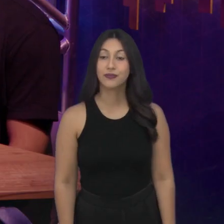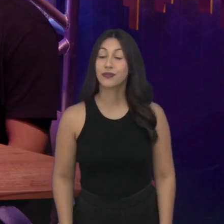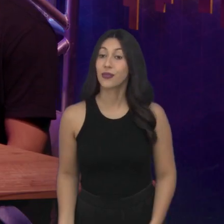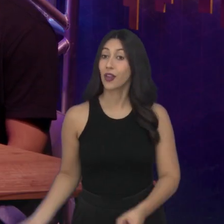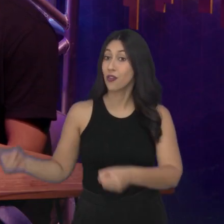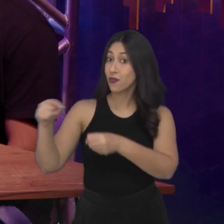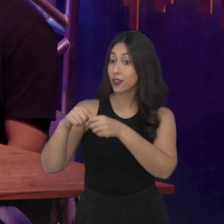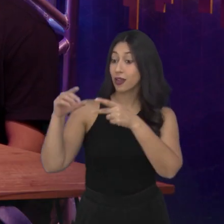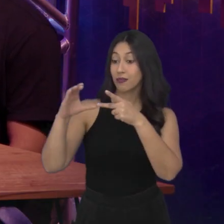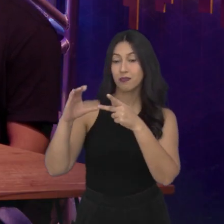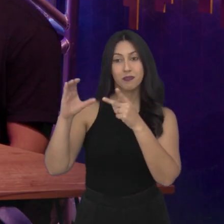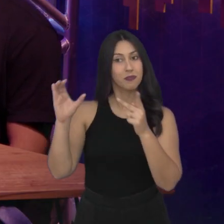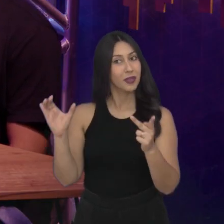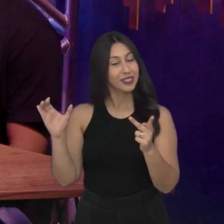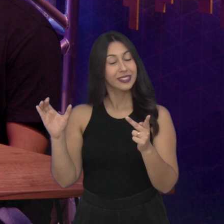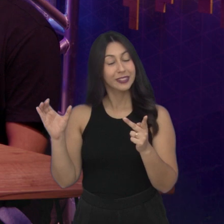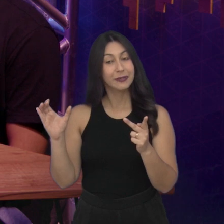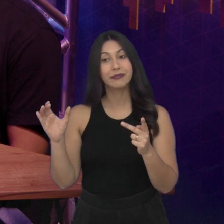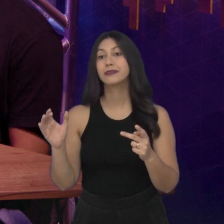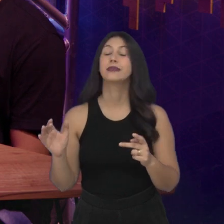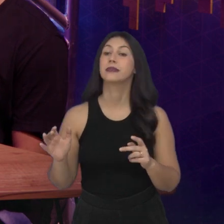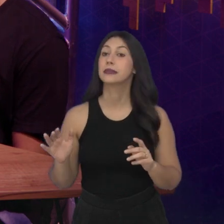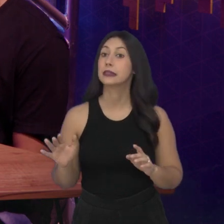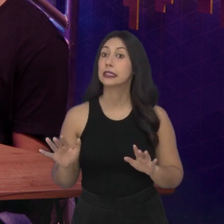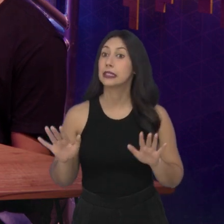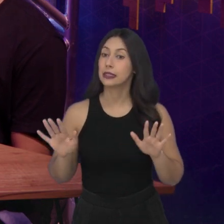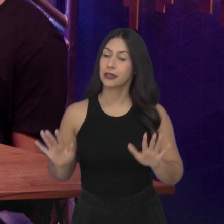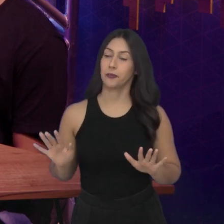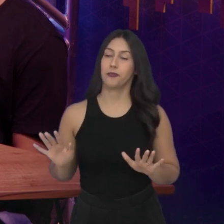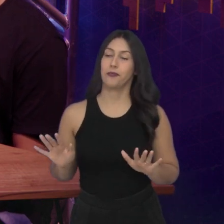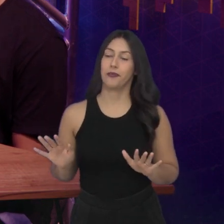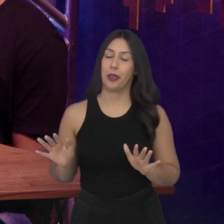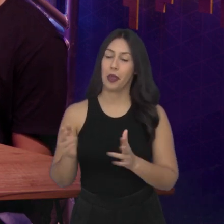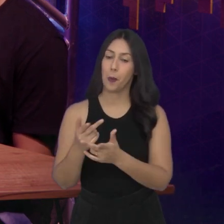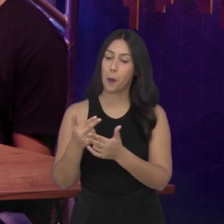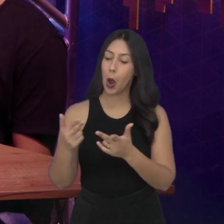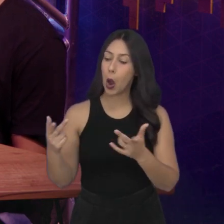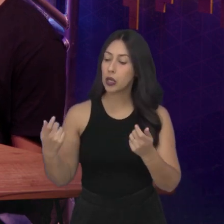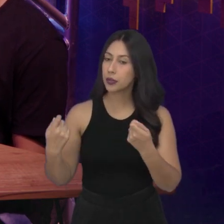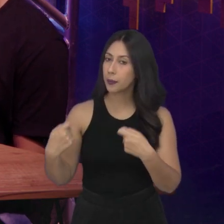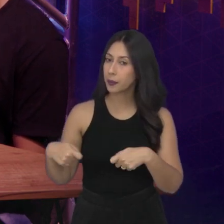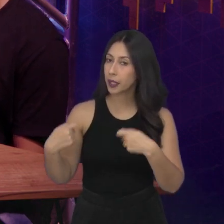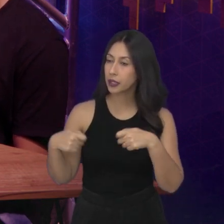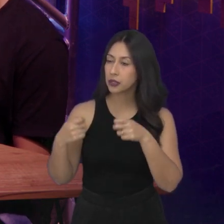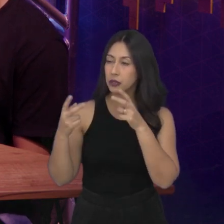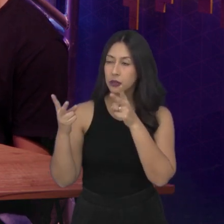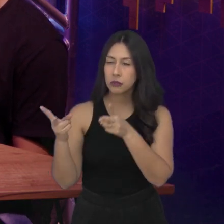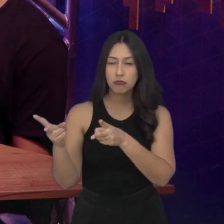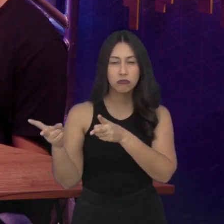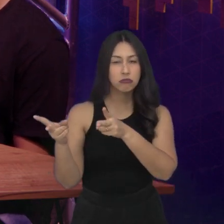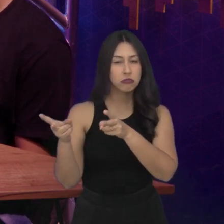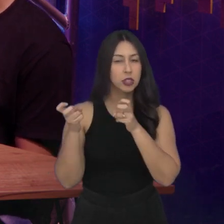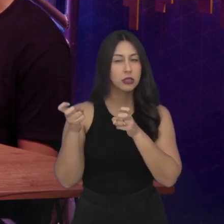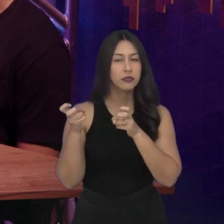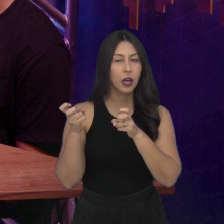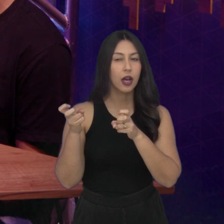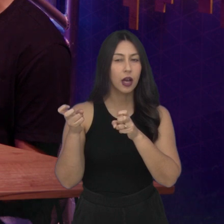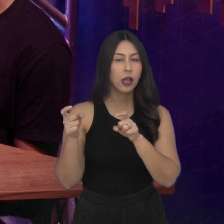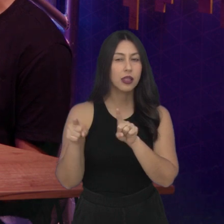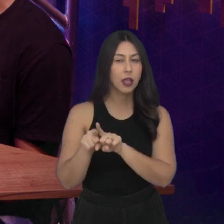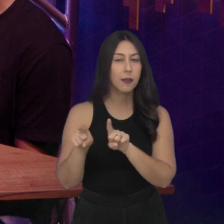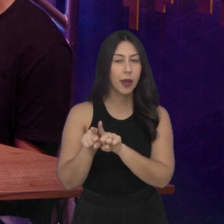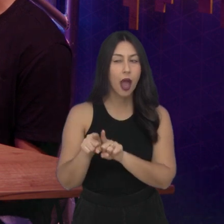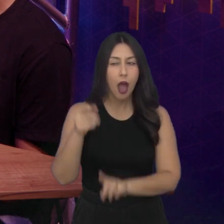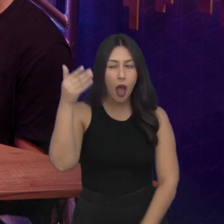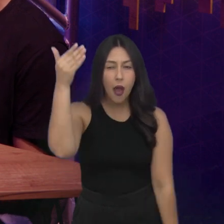De volta com Pode Ser para o nosso último bloco. E Vic, uma coisa que a gente tem que observar, que é uma prova de que o